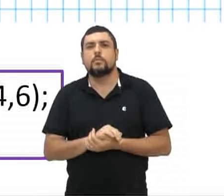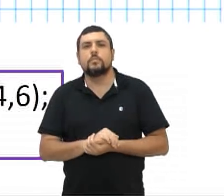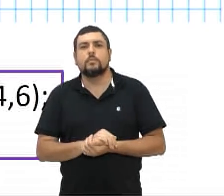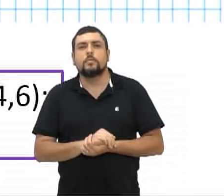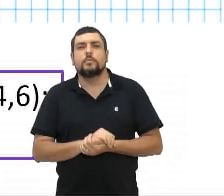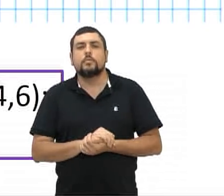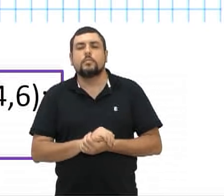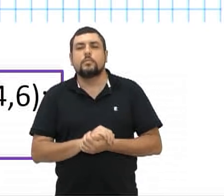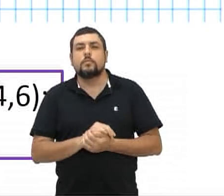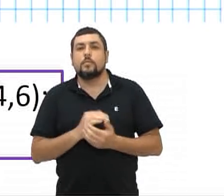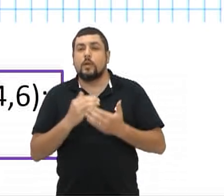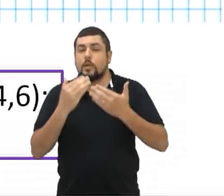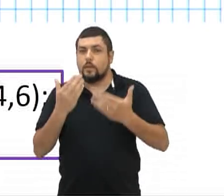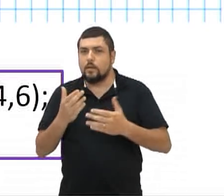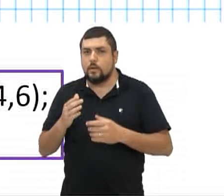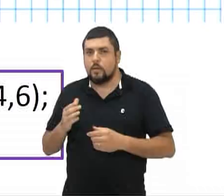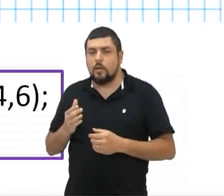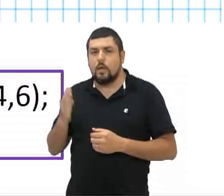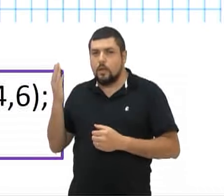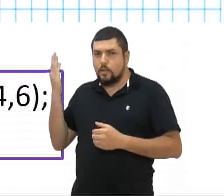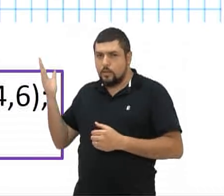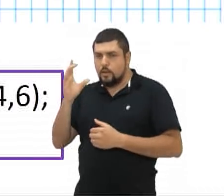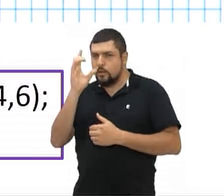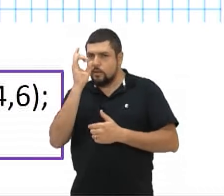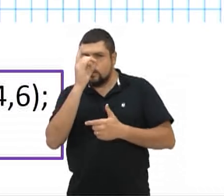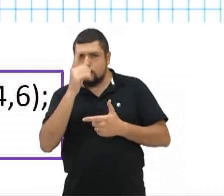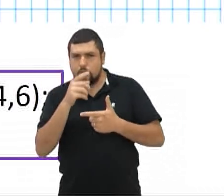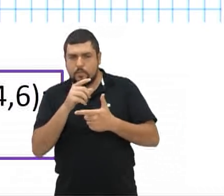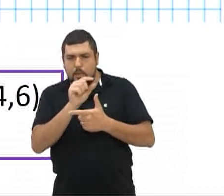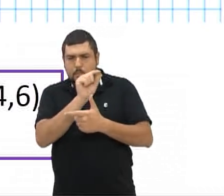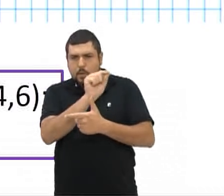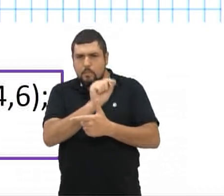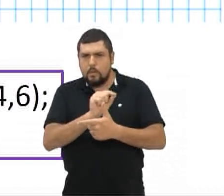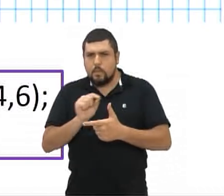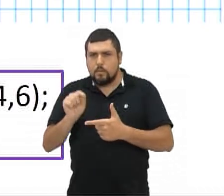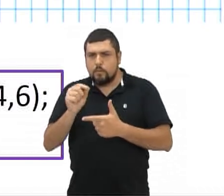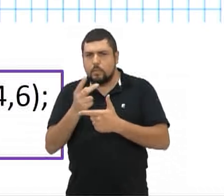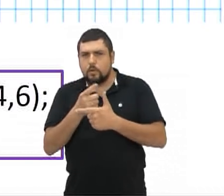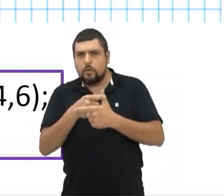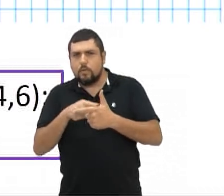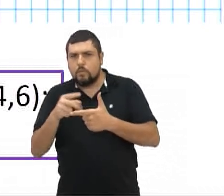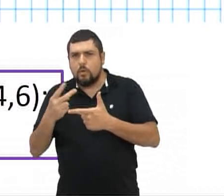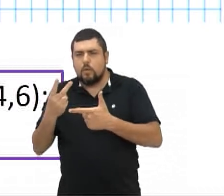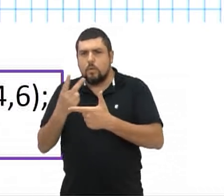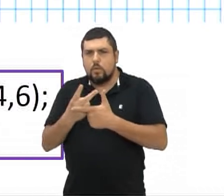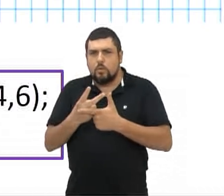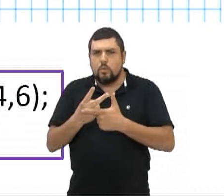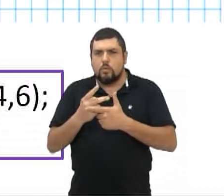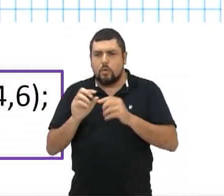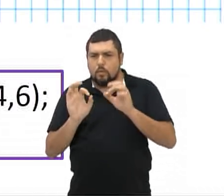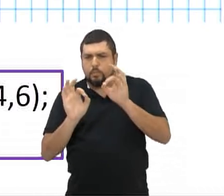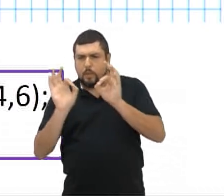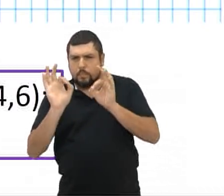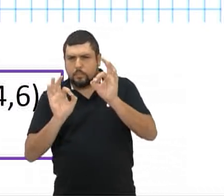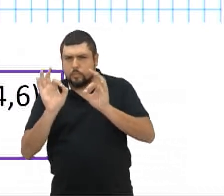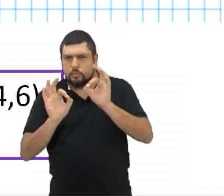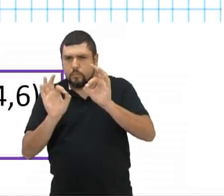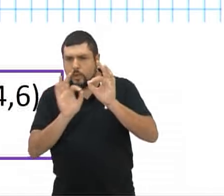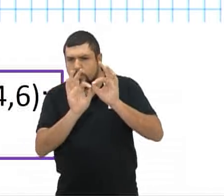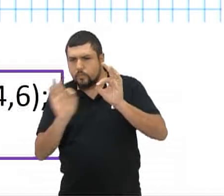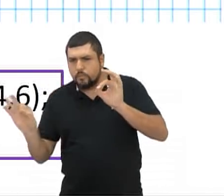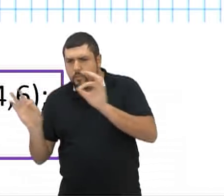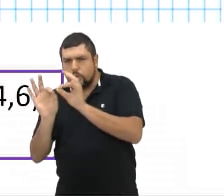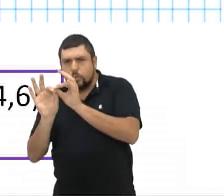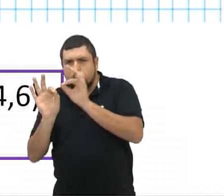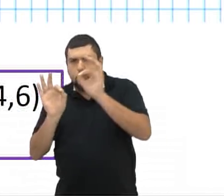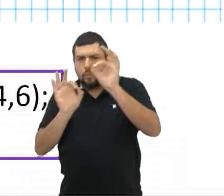Divida, marque os novos pontos e ligue-os e pinte o polígono de vermelho. Então, pegue